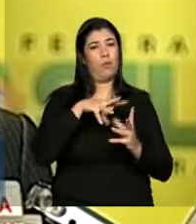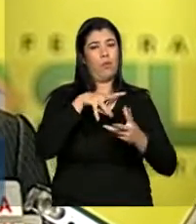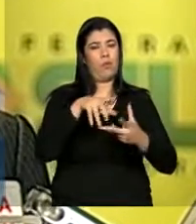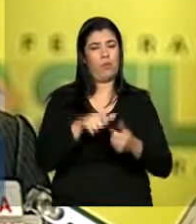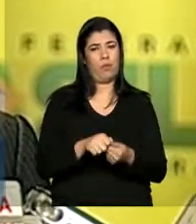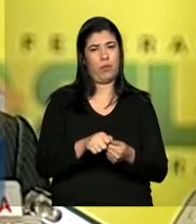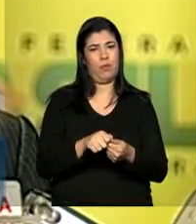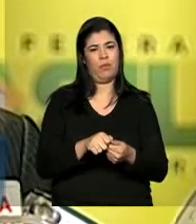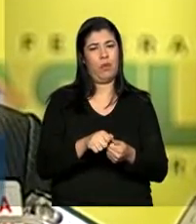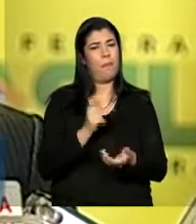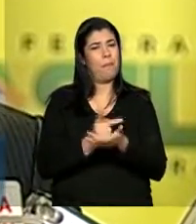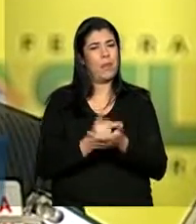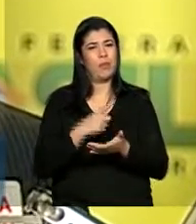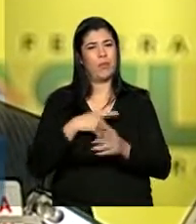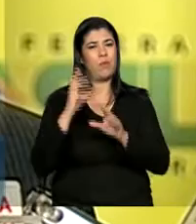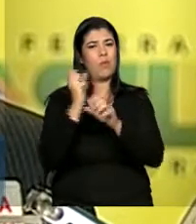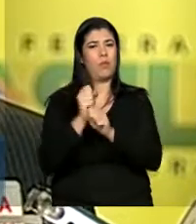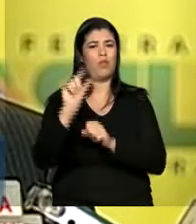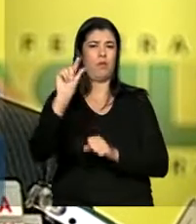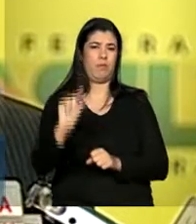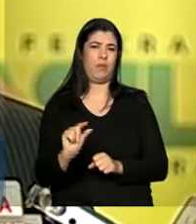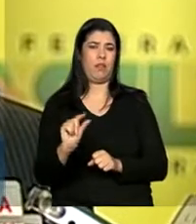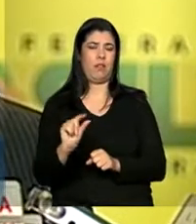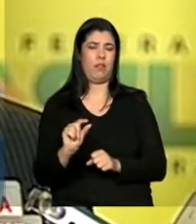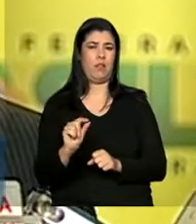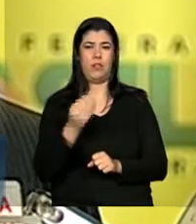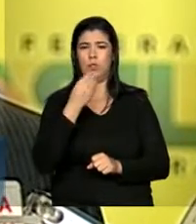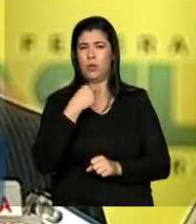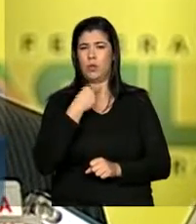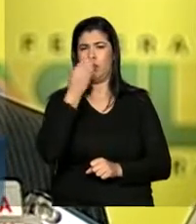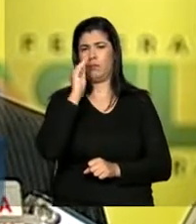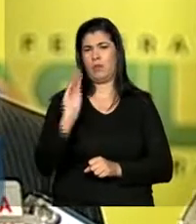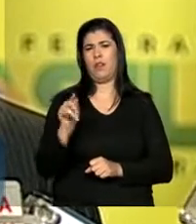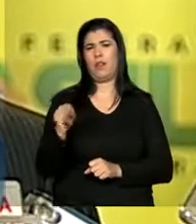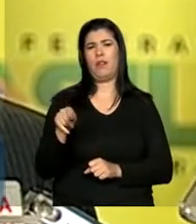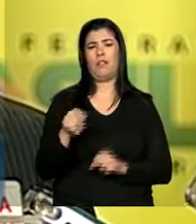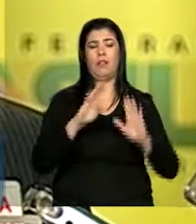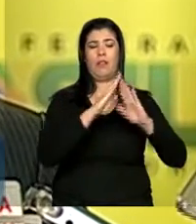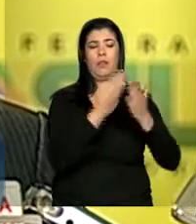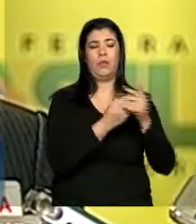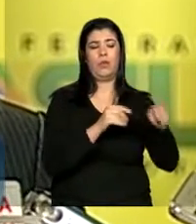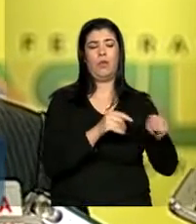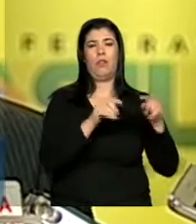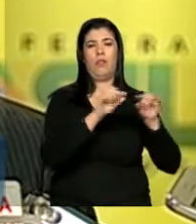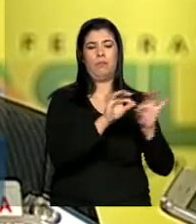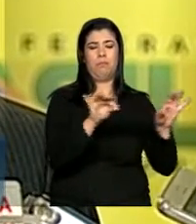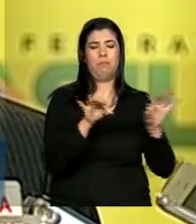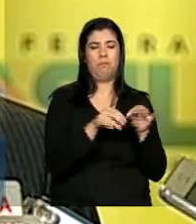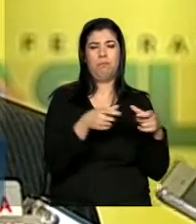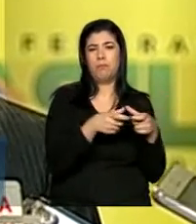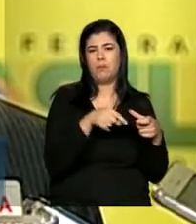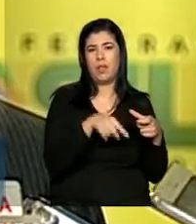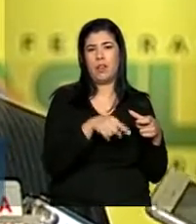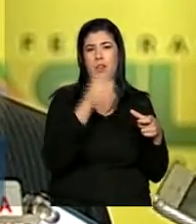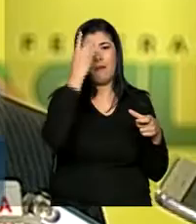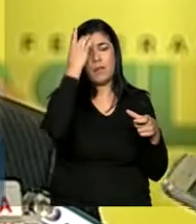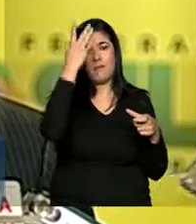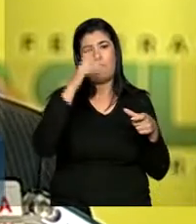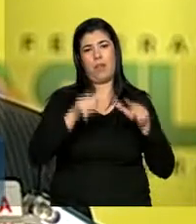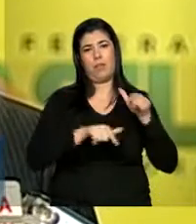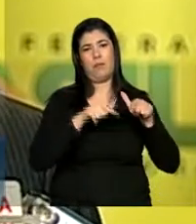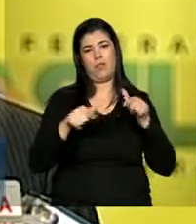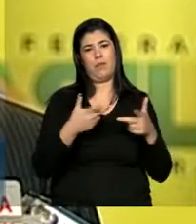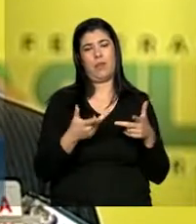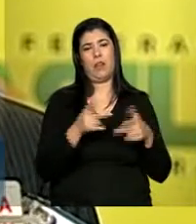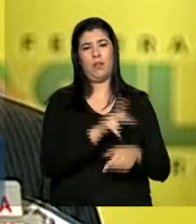que ela pontue abaixo. Então, nós não podemos ignorar que uma escola pequena facilita o trabalho do professor, mas